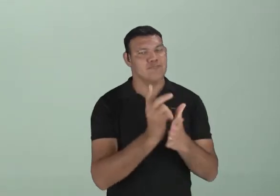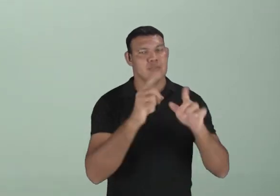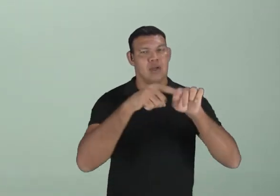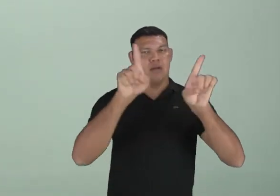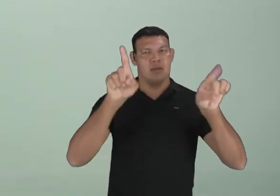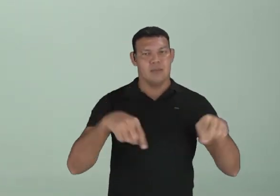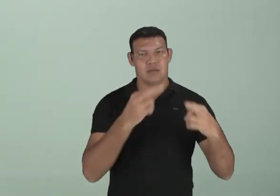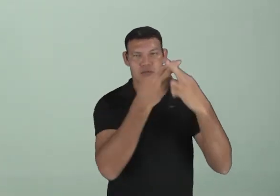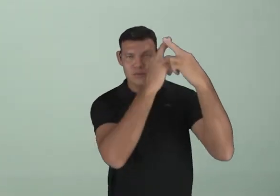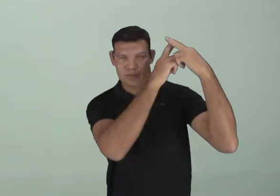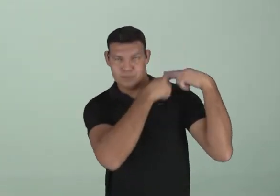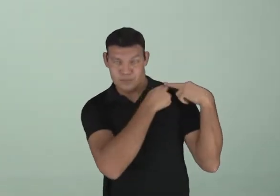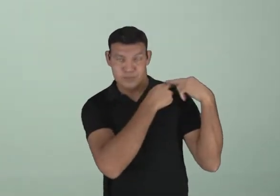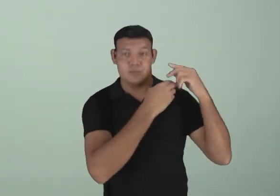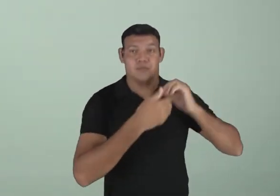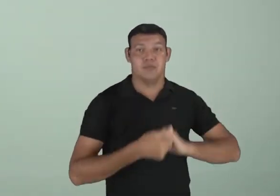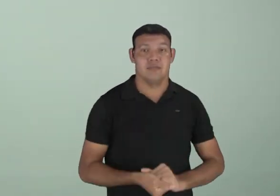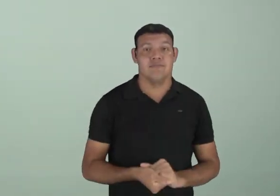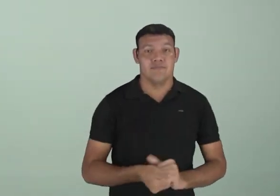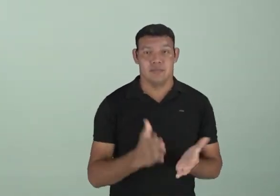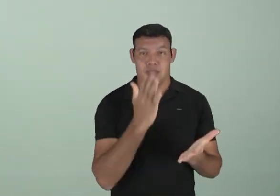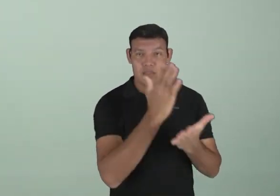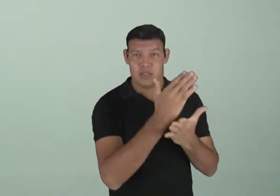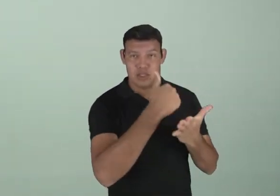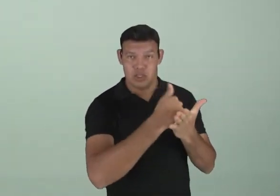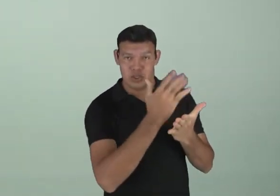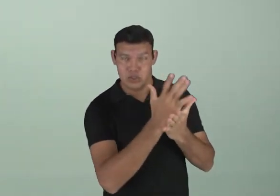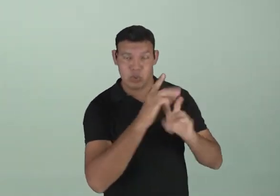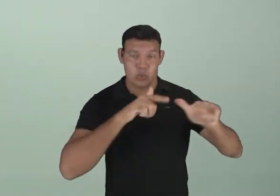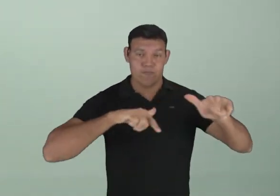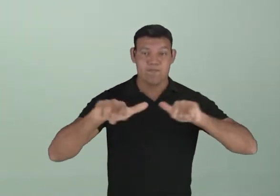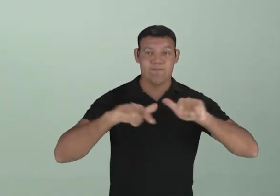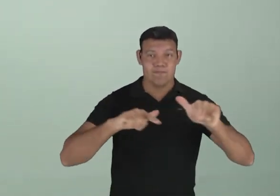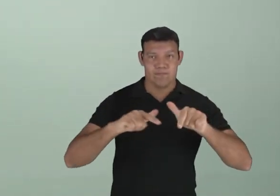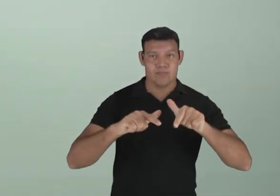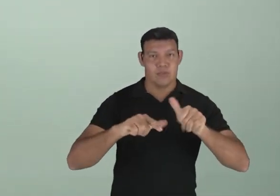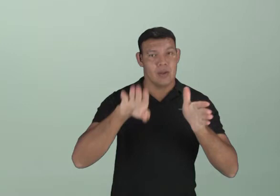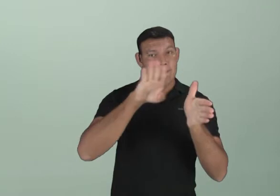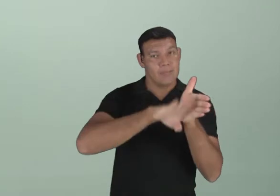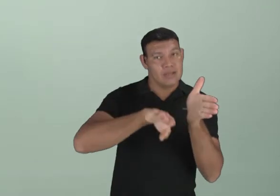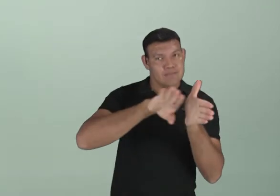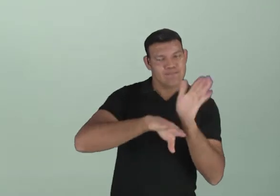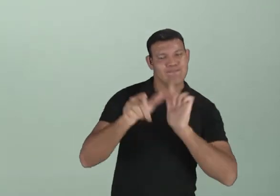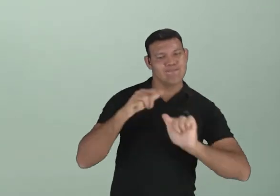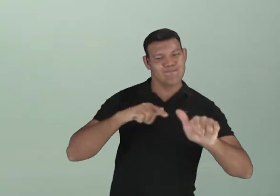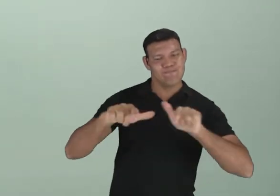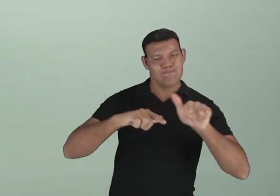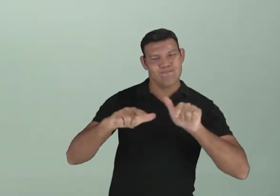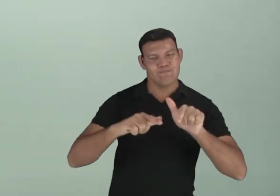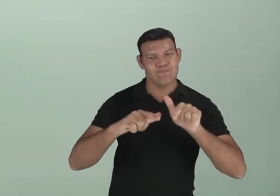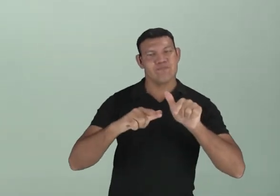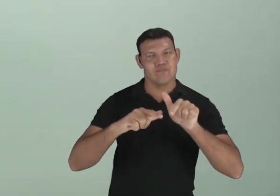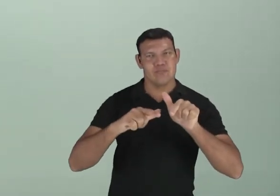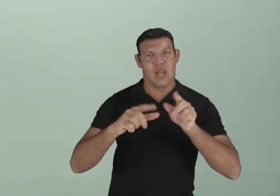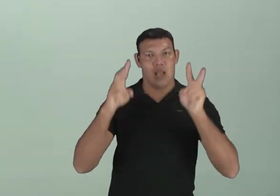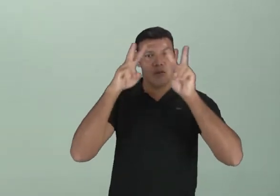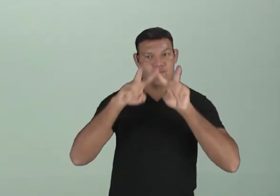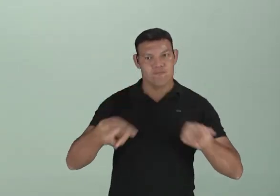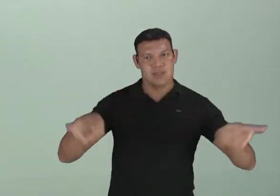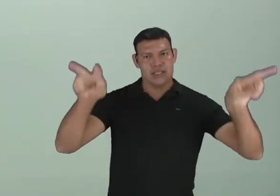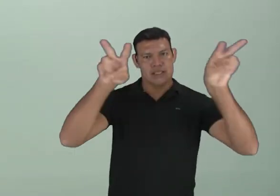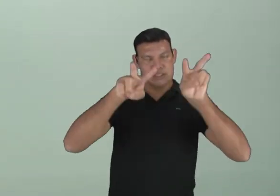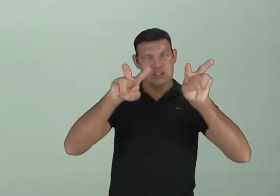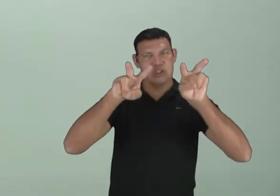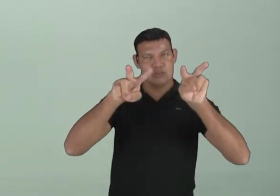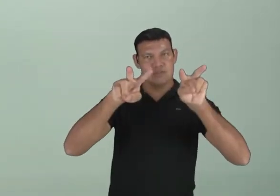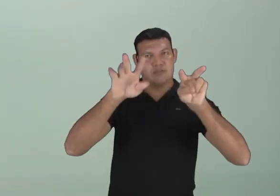tarefa. Consequentemente, a divisão do trabalho, ela retira do trabalhador a visão global, a